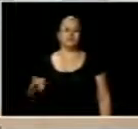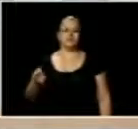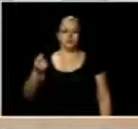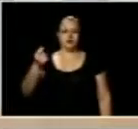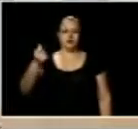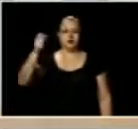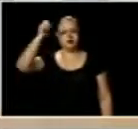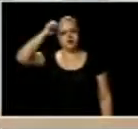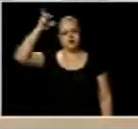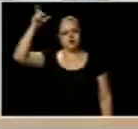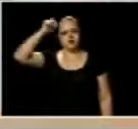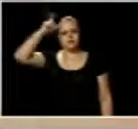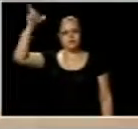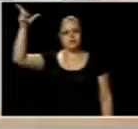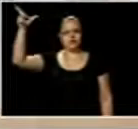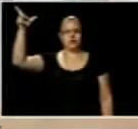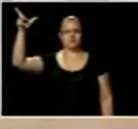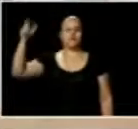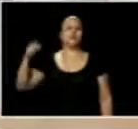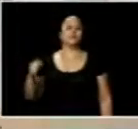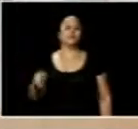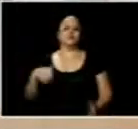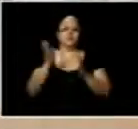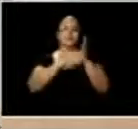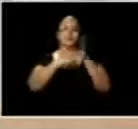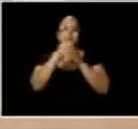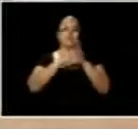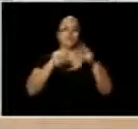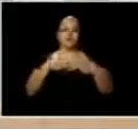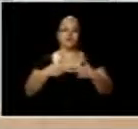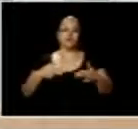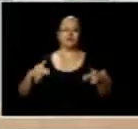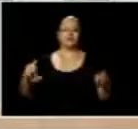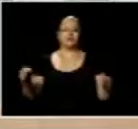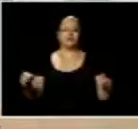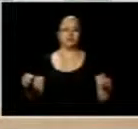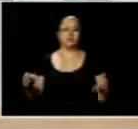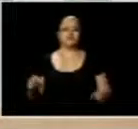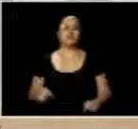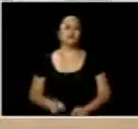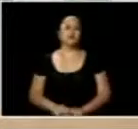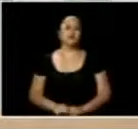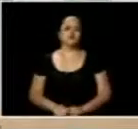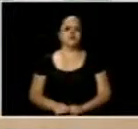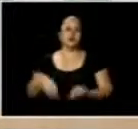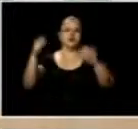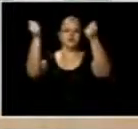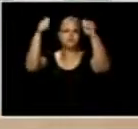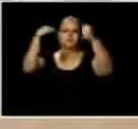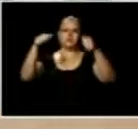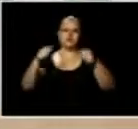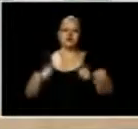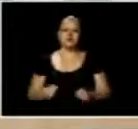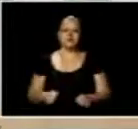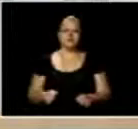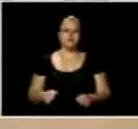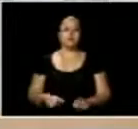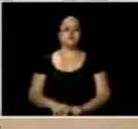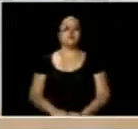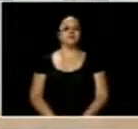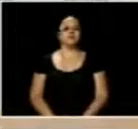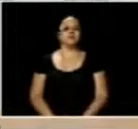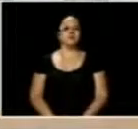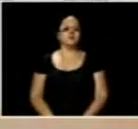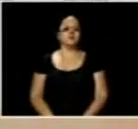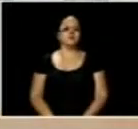Lobato, Mazzaropi, a Rua Imaculada, e nós percebemos que o governo municipal não tem esse cuidado.